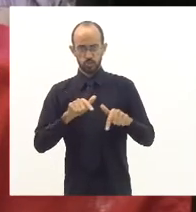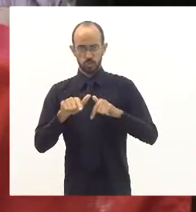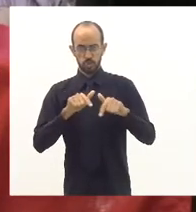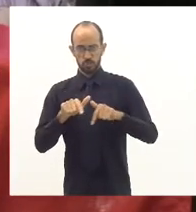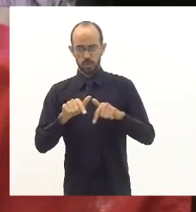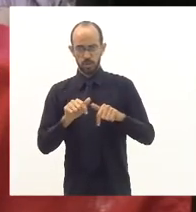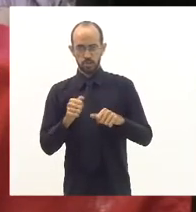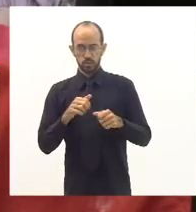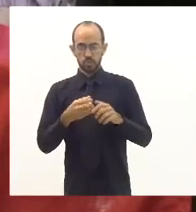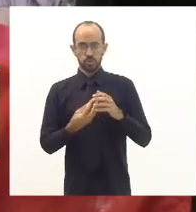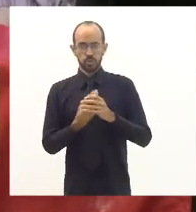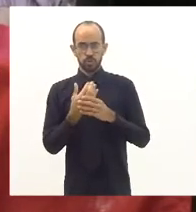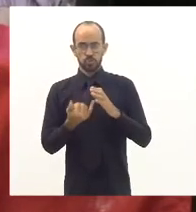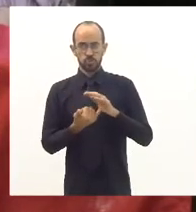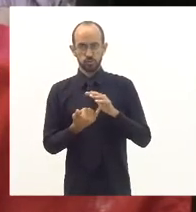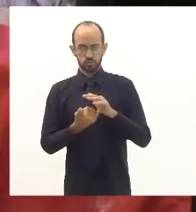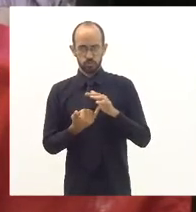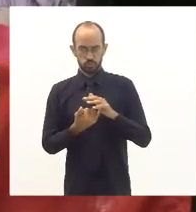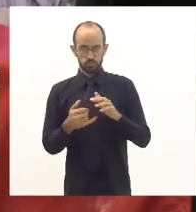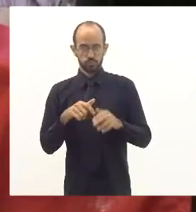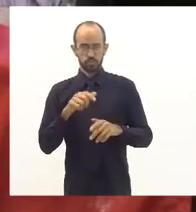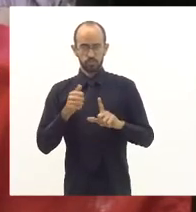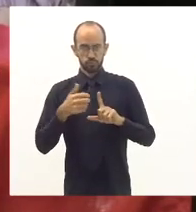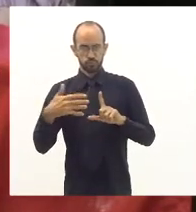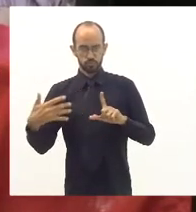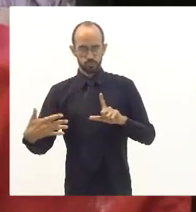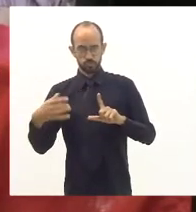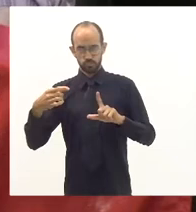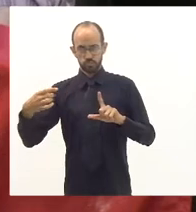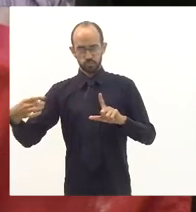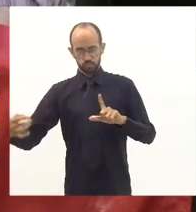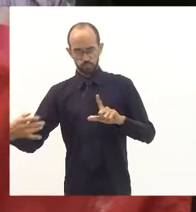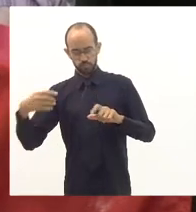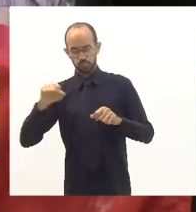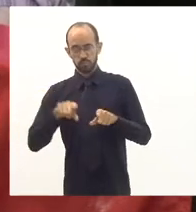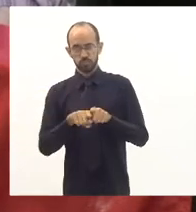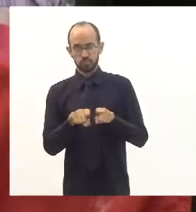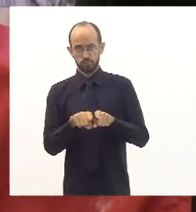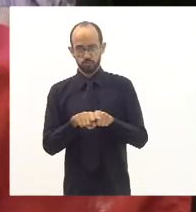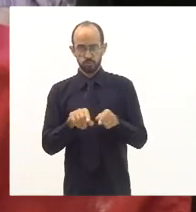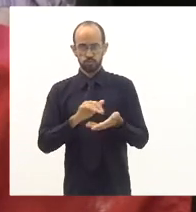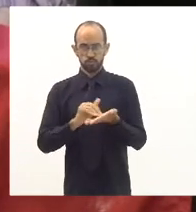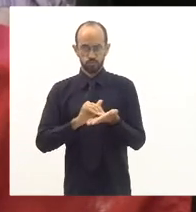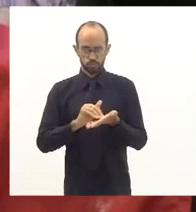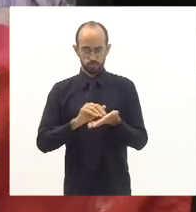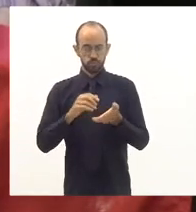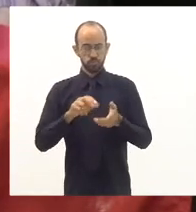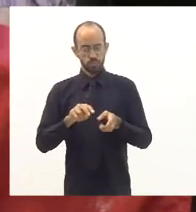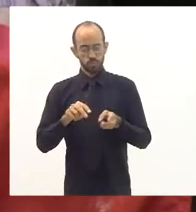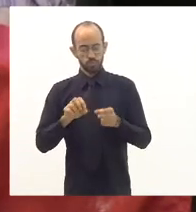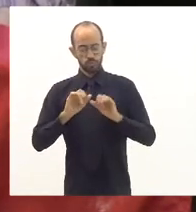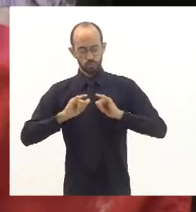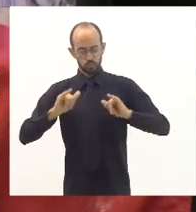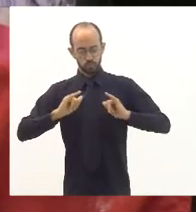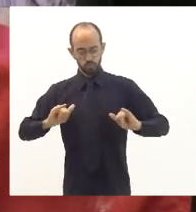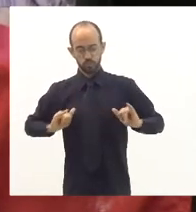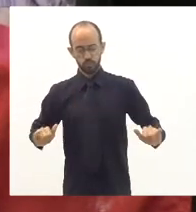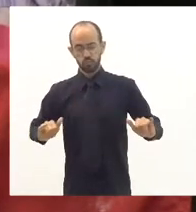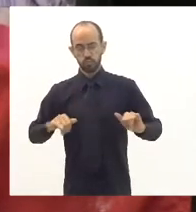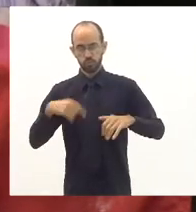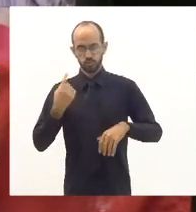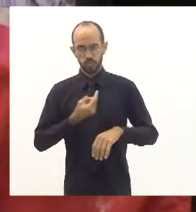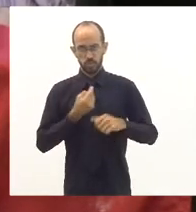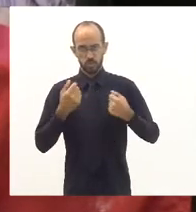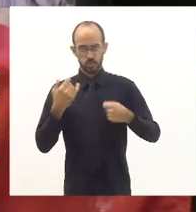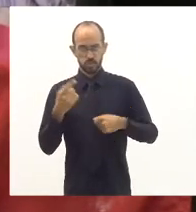institucionalizou o programa Rio Sem LGBTfobia, e estava pedindo aqui ao secretário para ele encaminhar para a publicação, se ele pode autorizar, que para a gente é muito